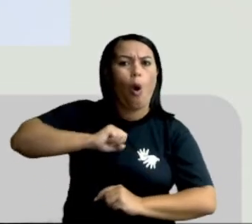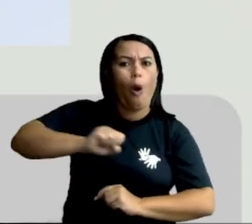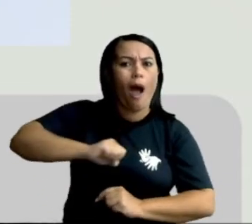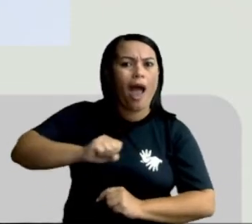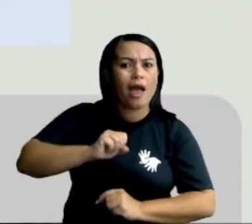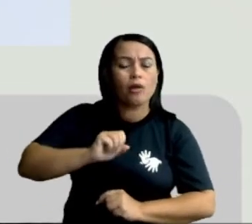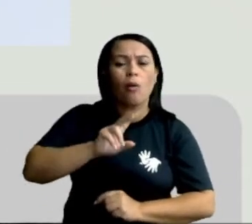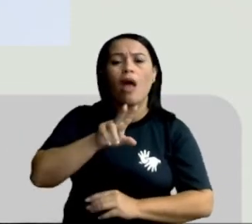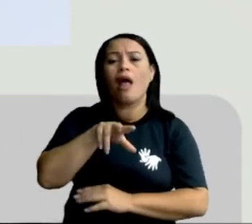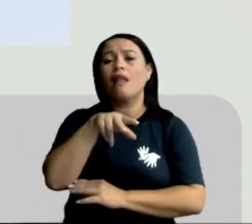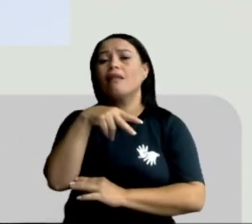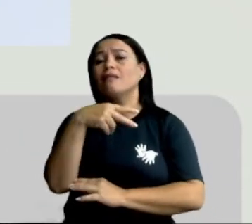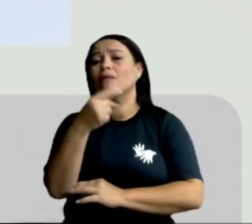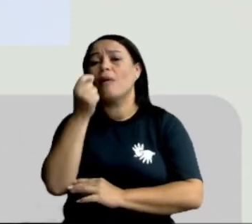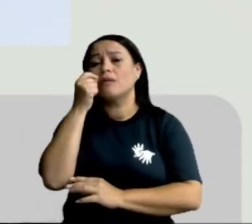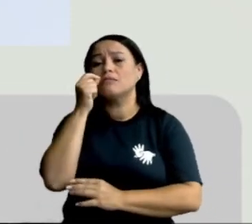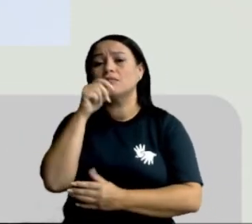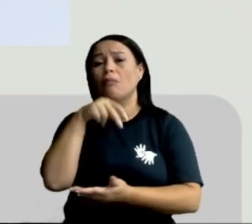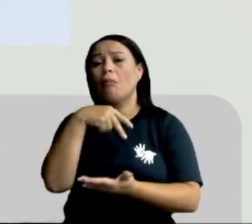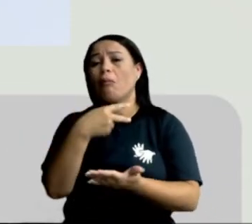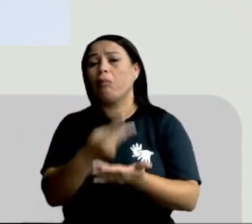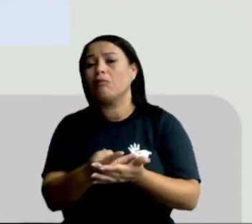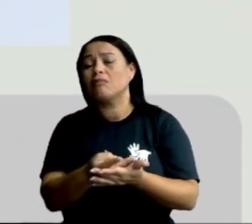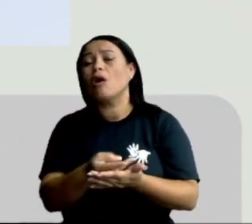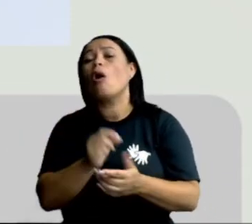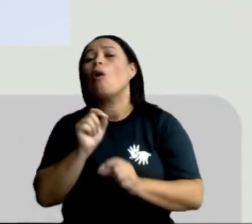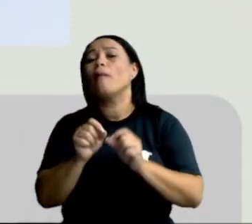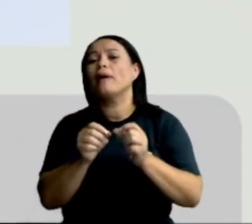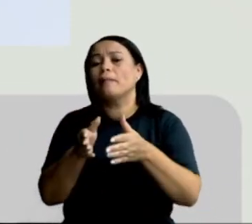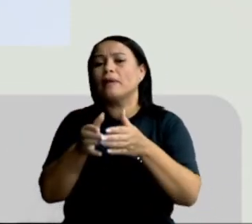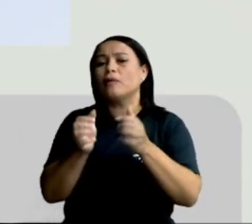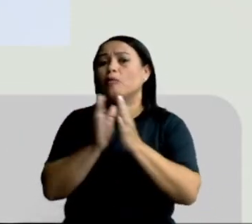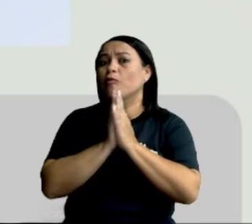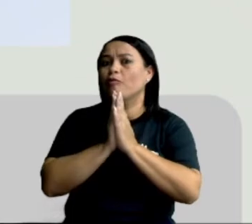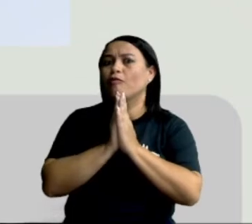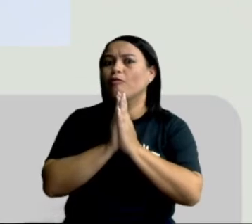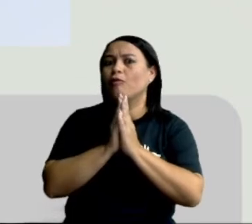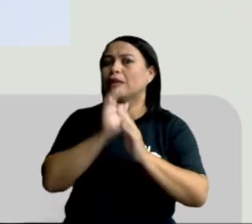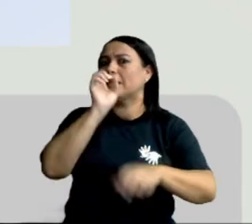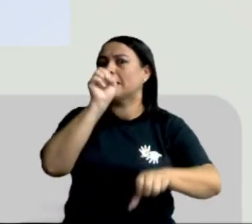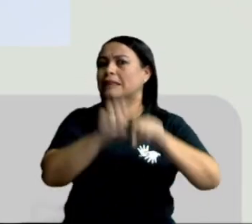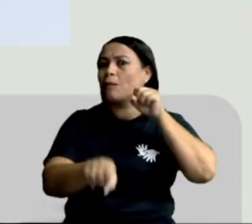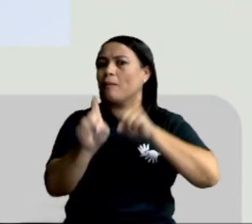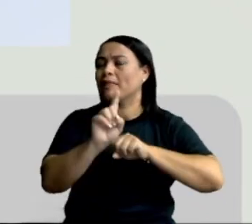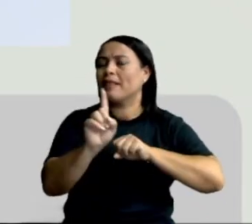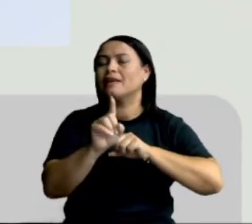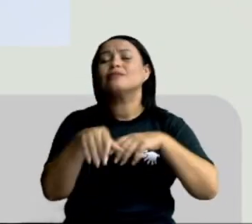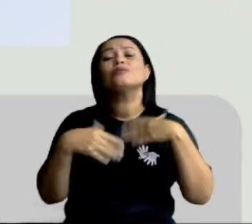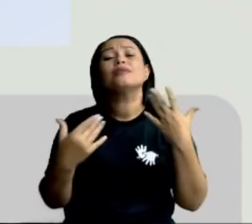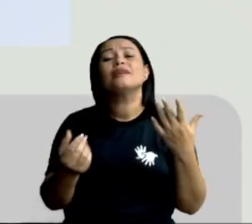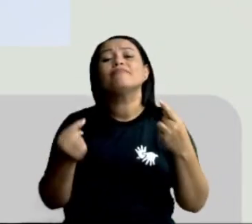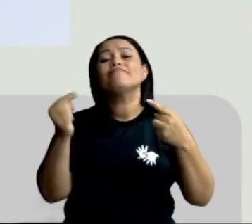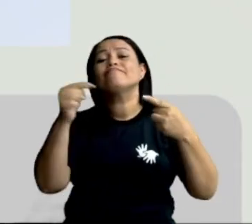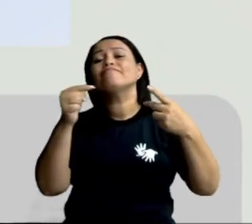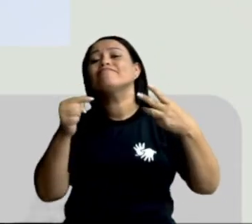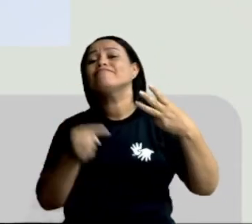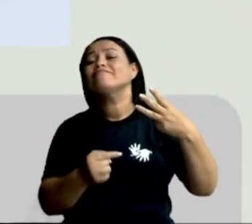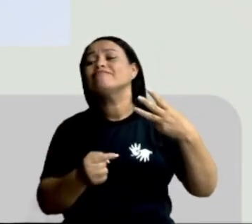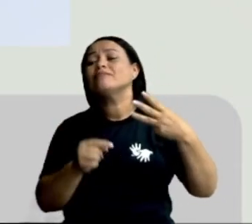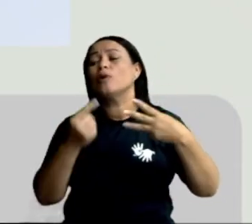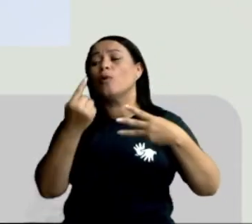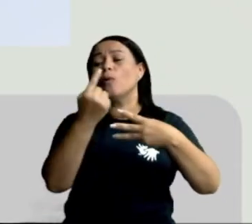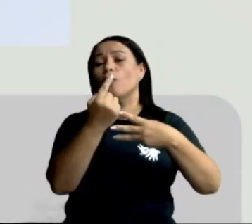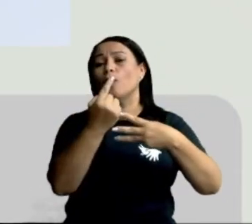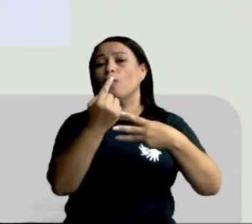ele desmaiou ou ele pediu ao leão que não o matasse? O que foi que ele fez?